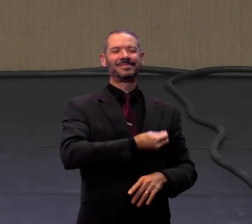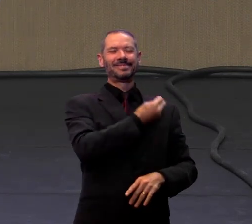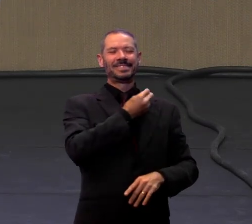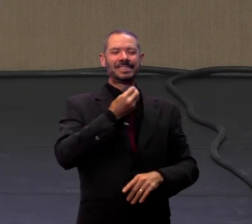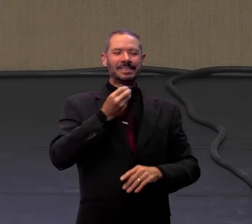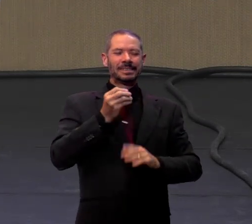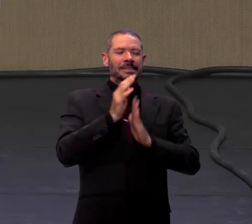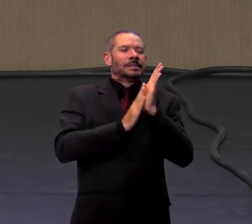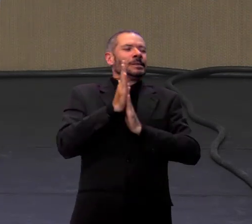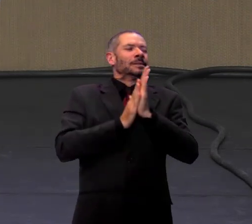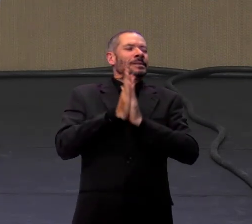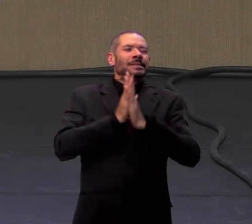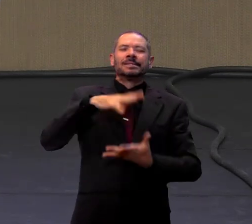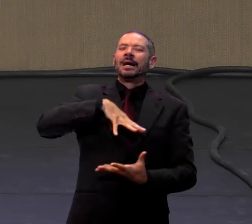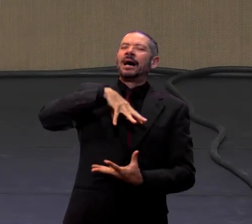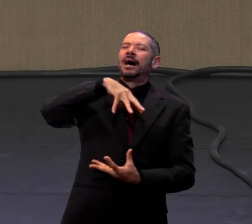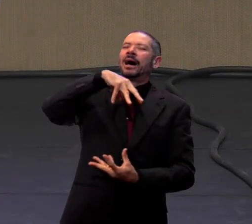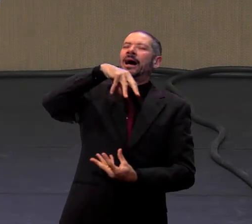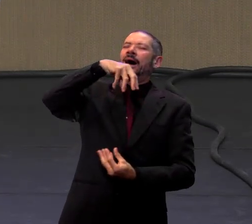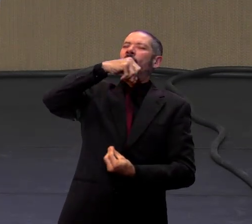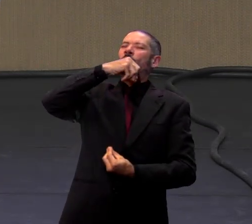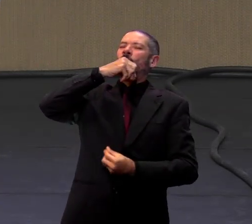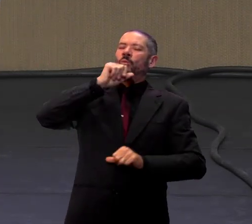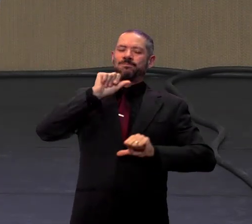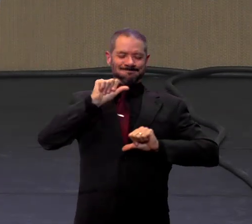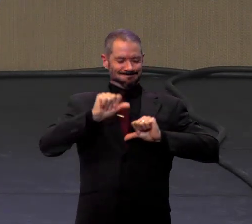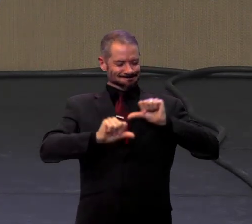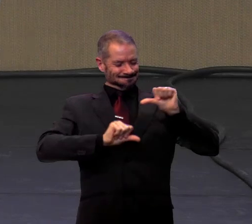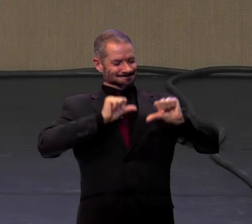nossa alma e também nos moldar para